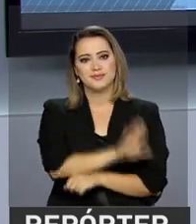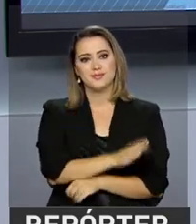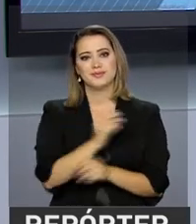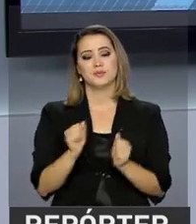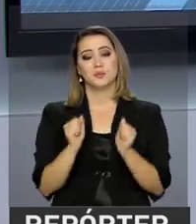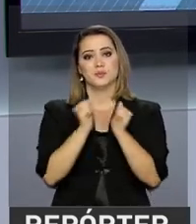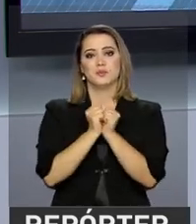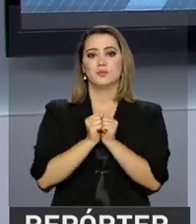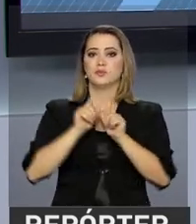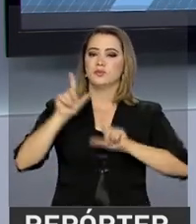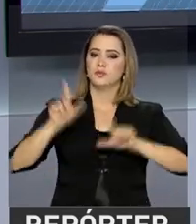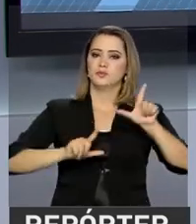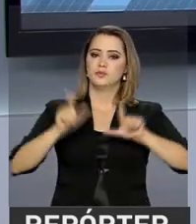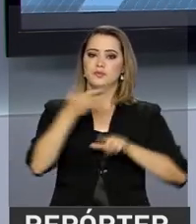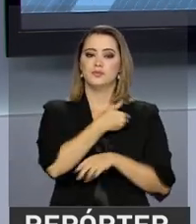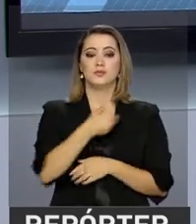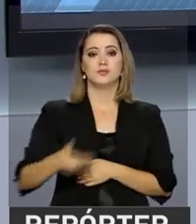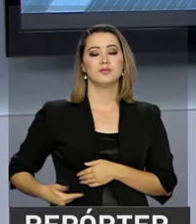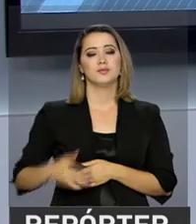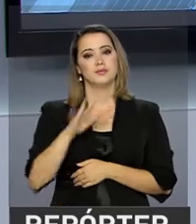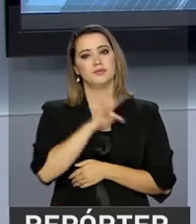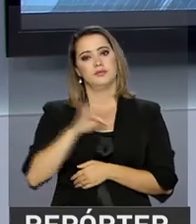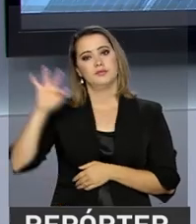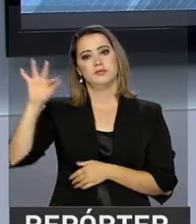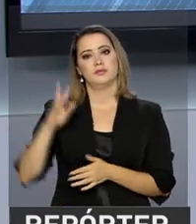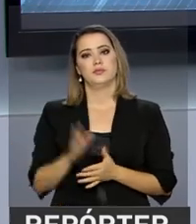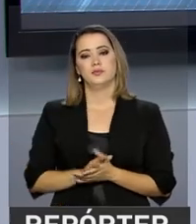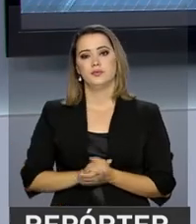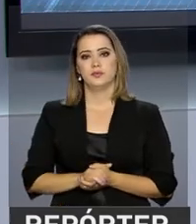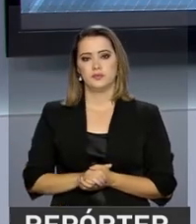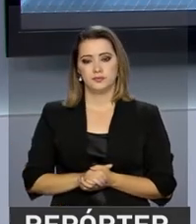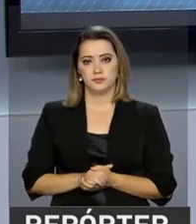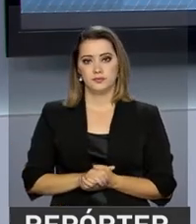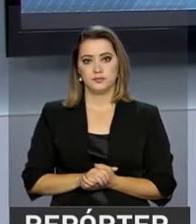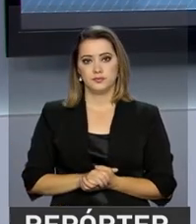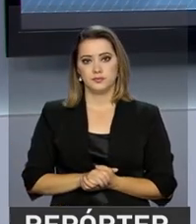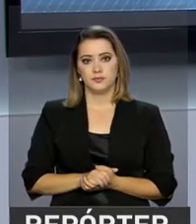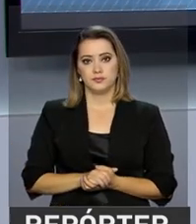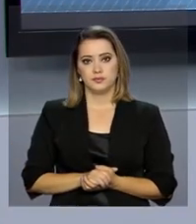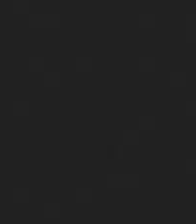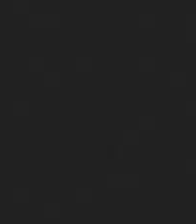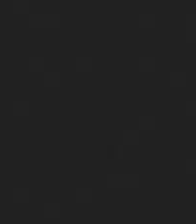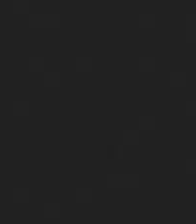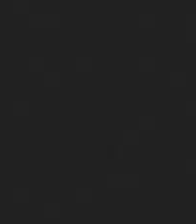tarde pra você continue com a gente aqui na nbr a tv do governo federal